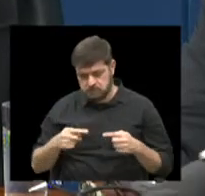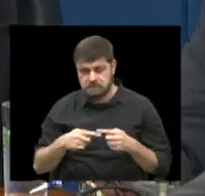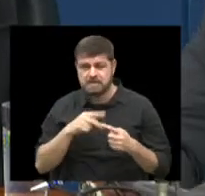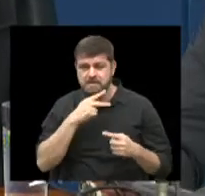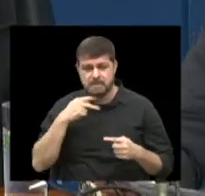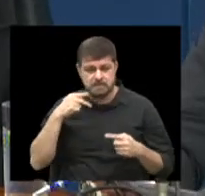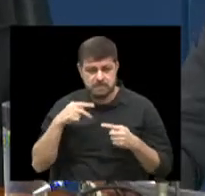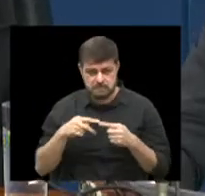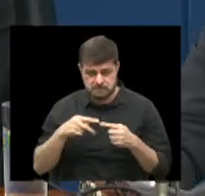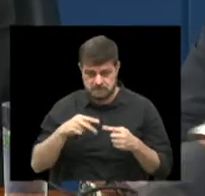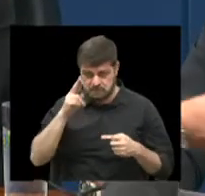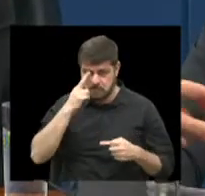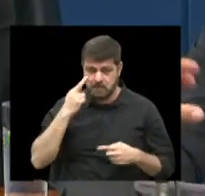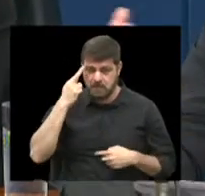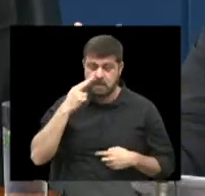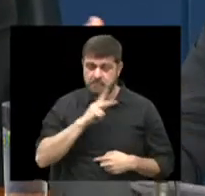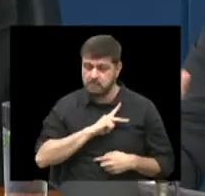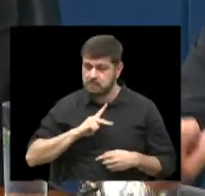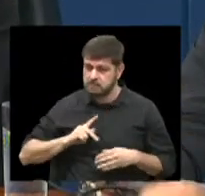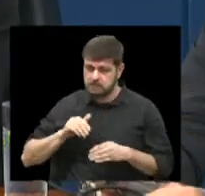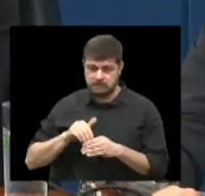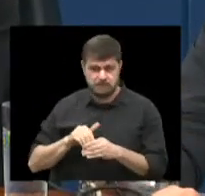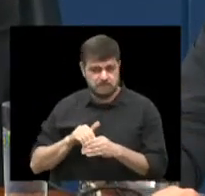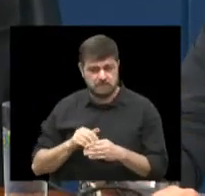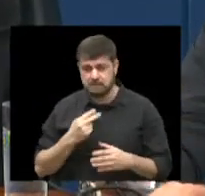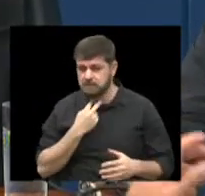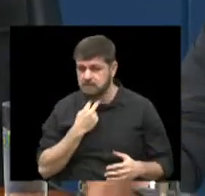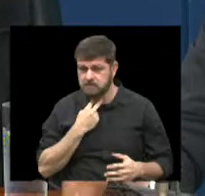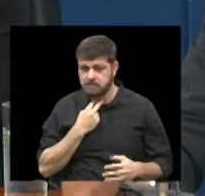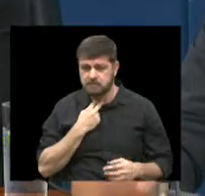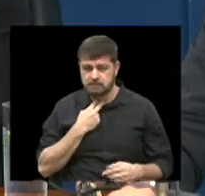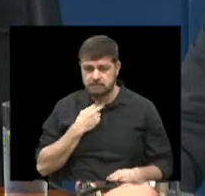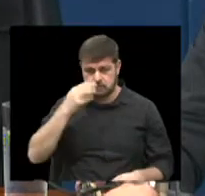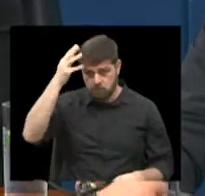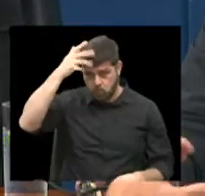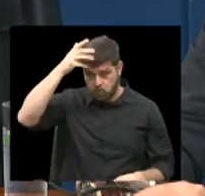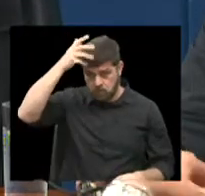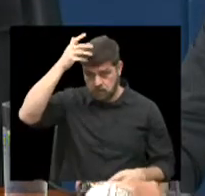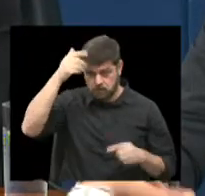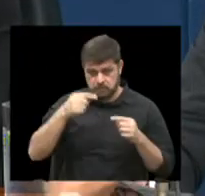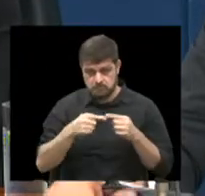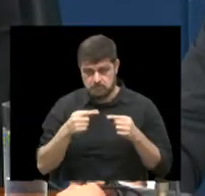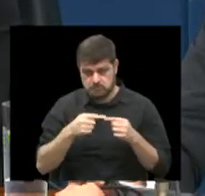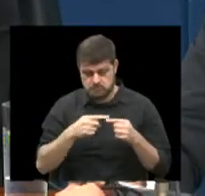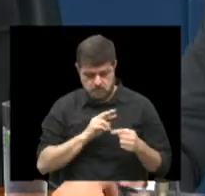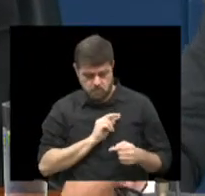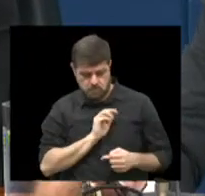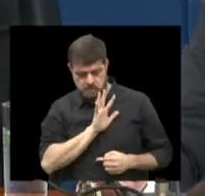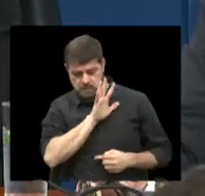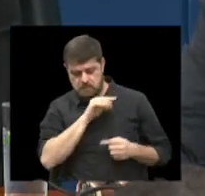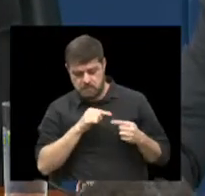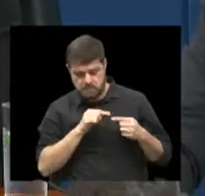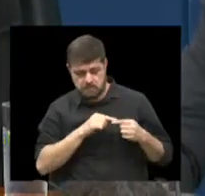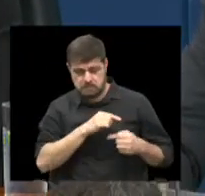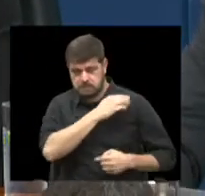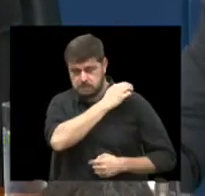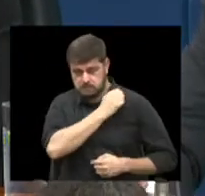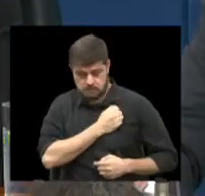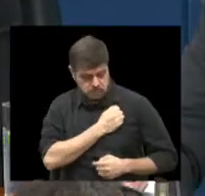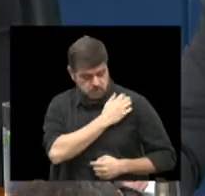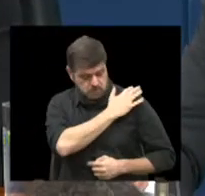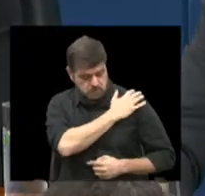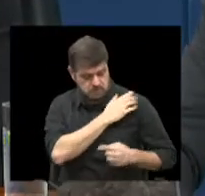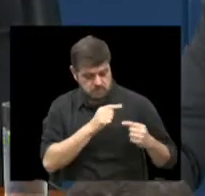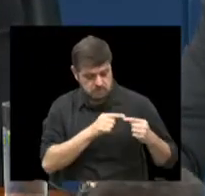Rafa Zimbaldi preside a sessão, por conta disso não vota. Rodrigo da Farmadic, sim. Rubens Gás, sim. Tenente Santini, sim.